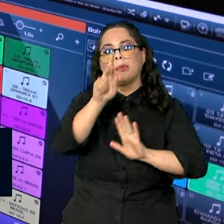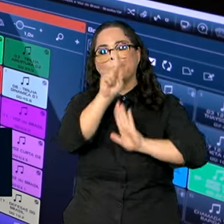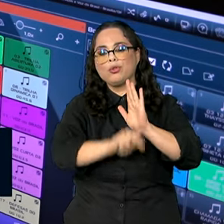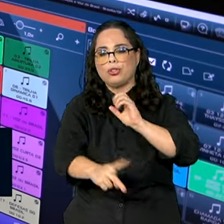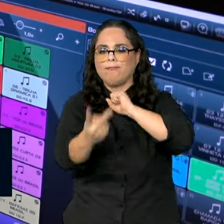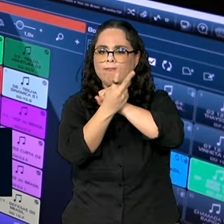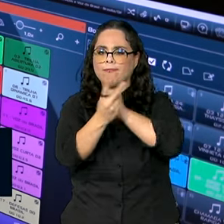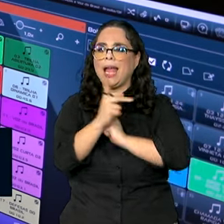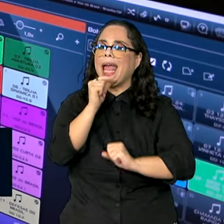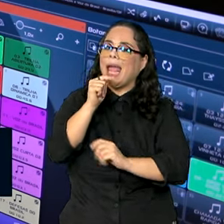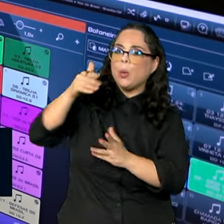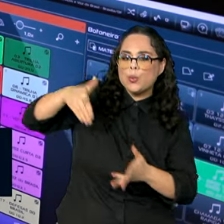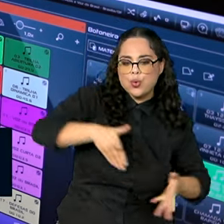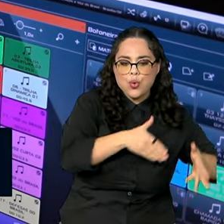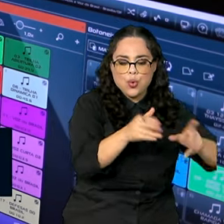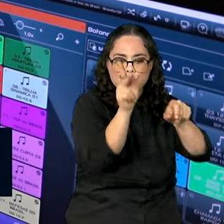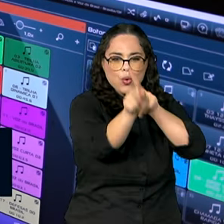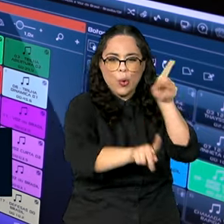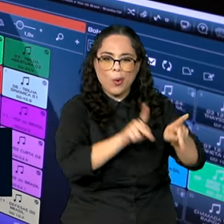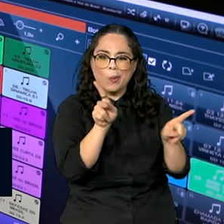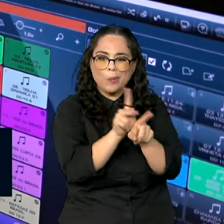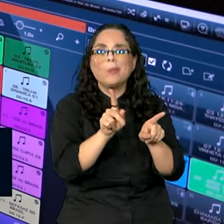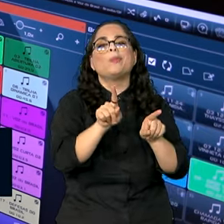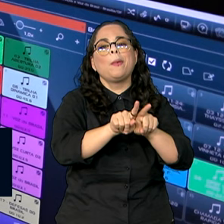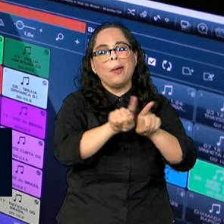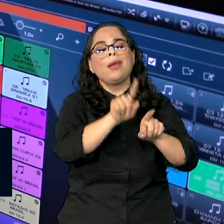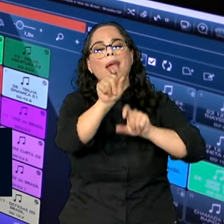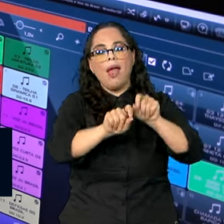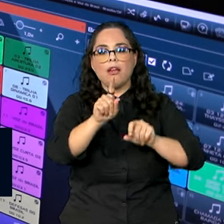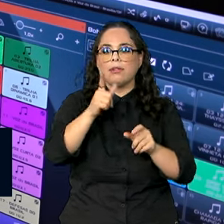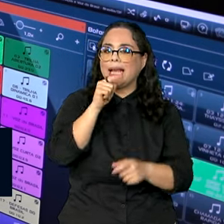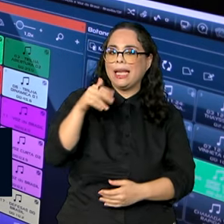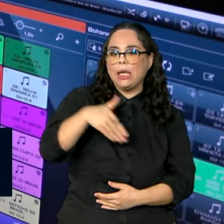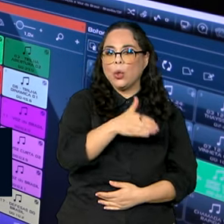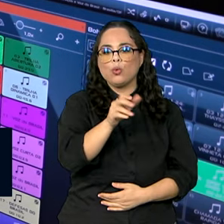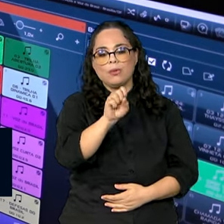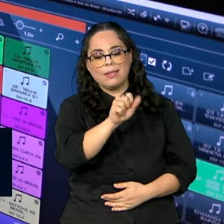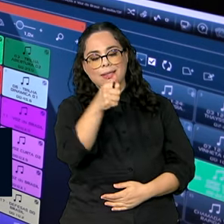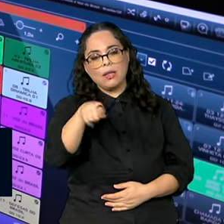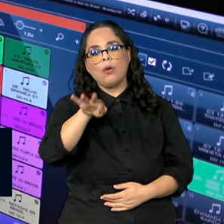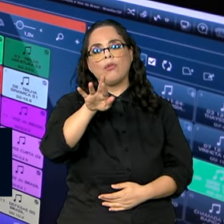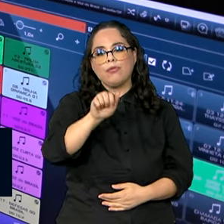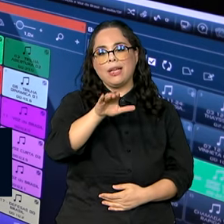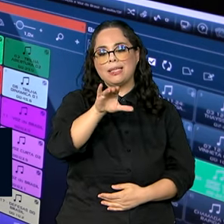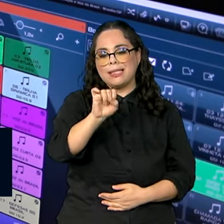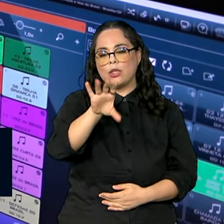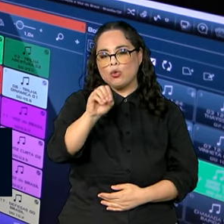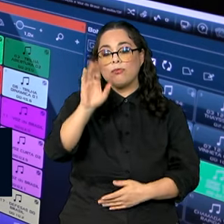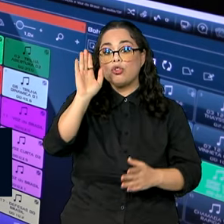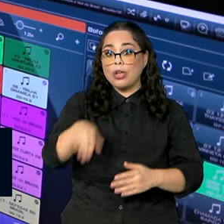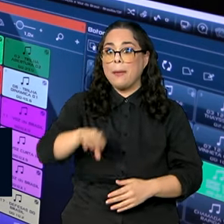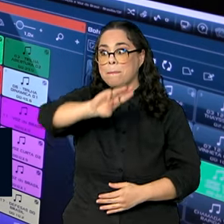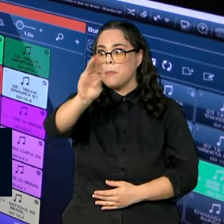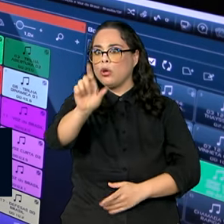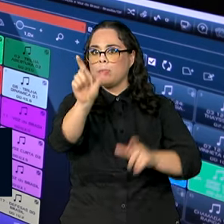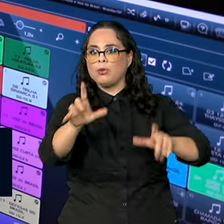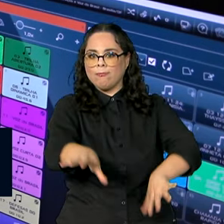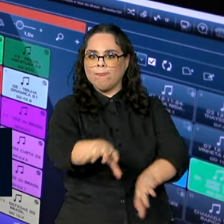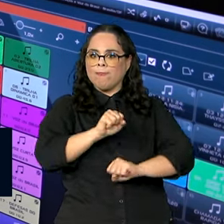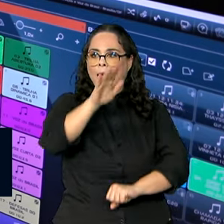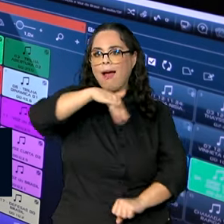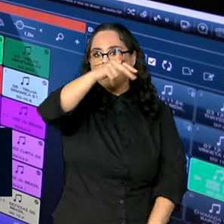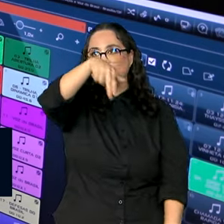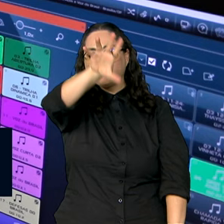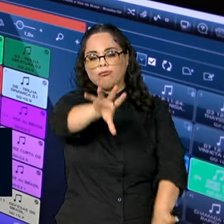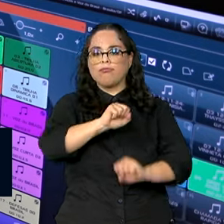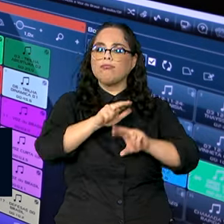segurança hídrica da população, que é a integração do Rio São Francisco e já, hoje já leva milhões de água para milhões de pessoas no Nordeste.